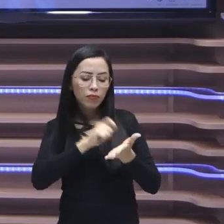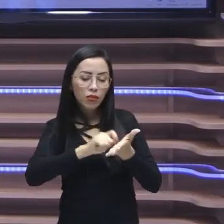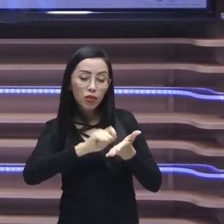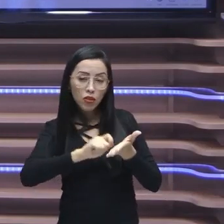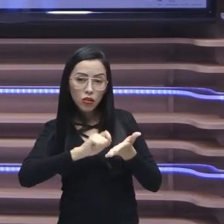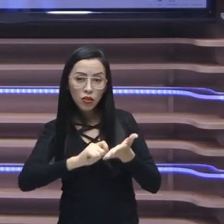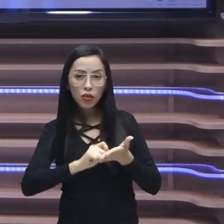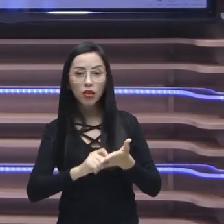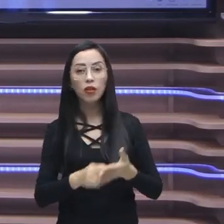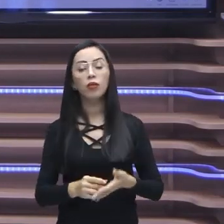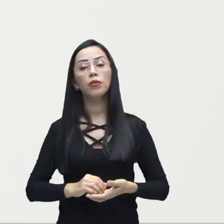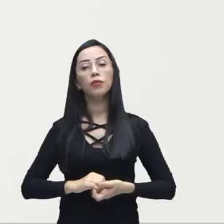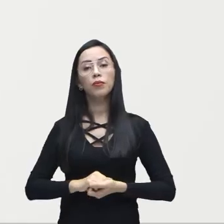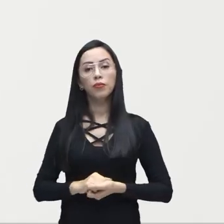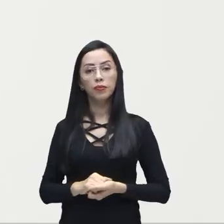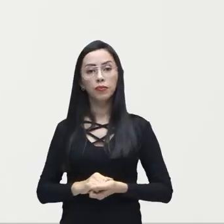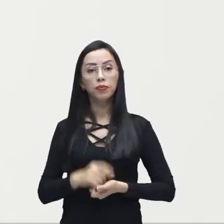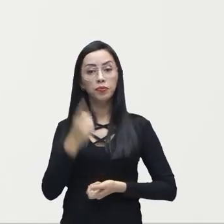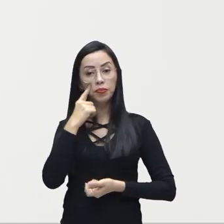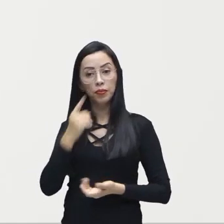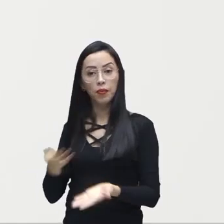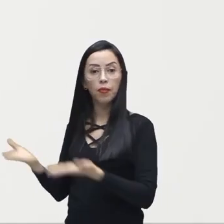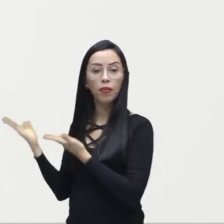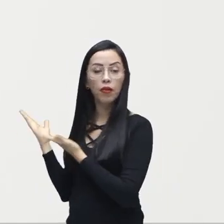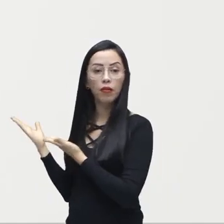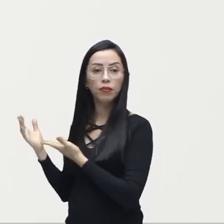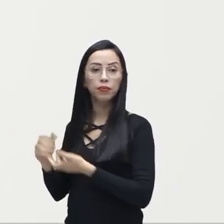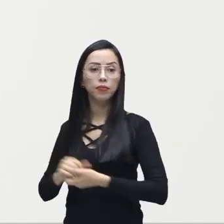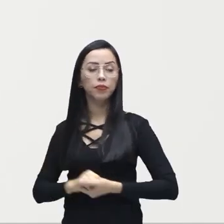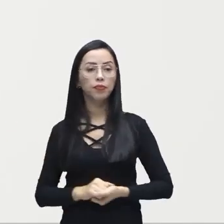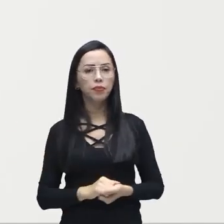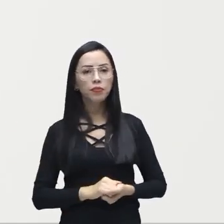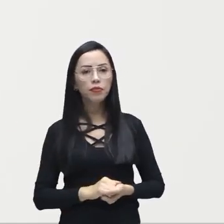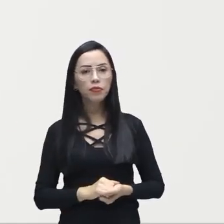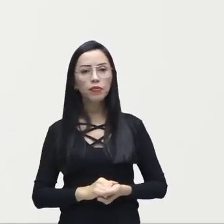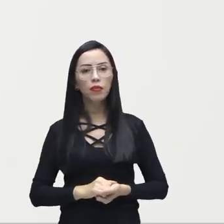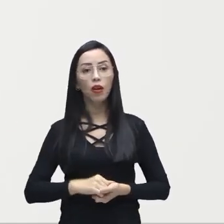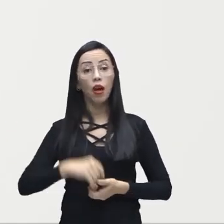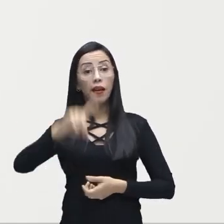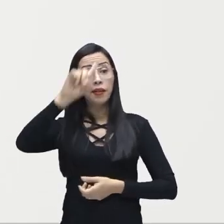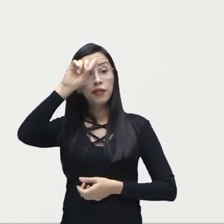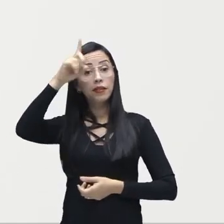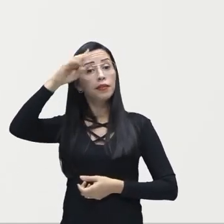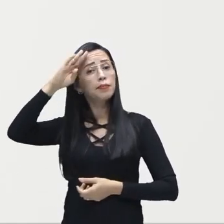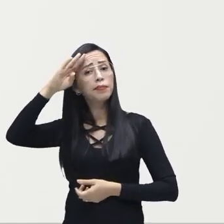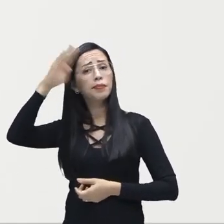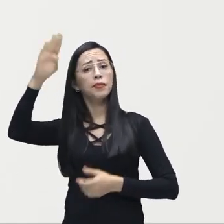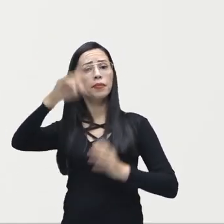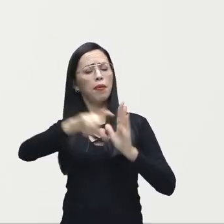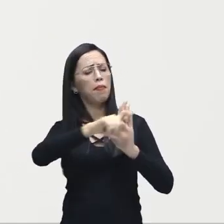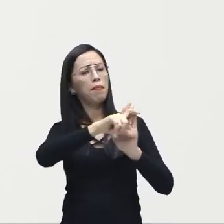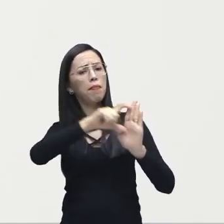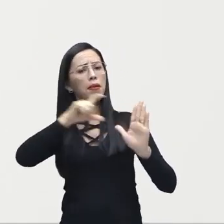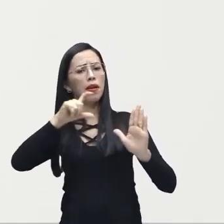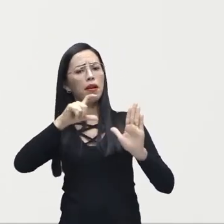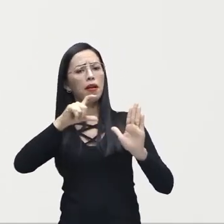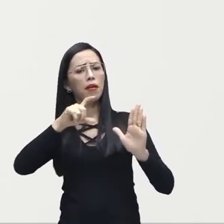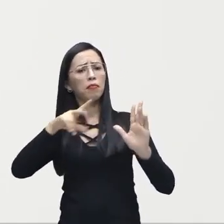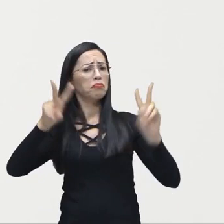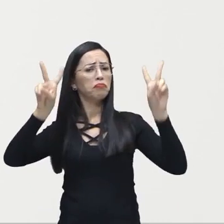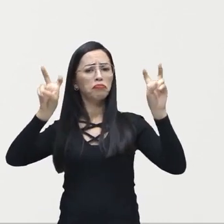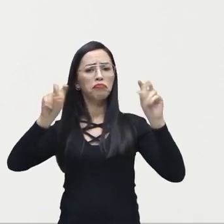Vamos aqui para o quadro. A ideia principal de um parágrafo. Sobre o que falamos, como eu